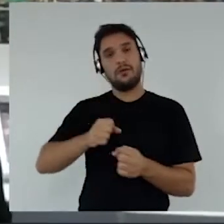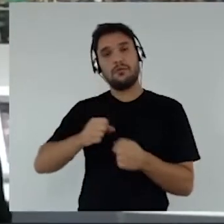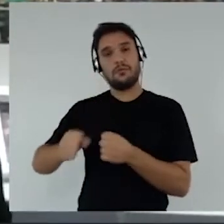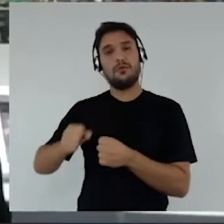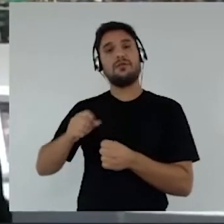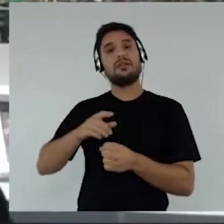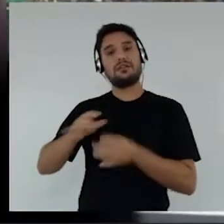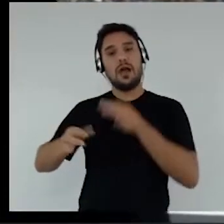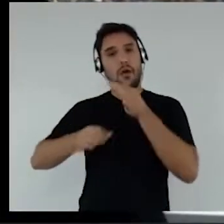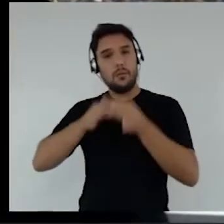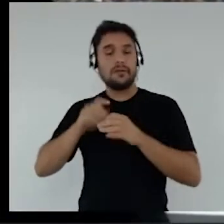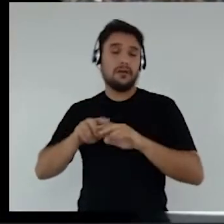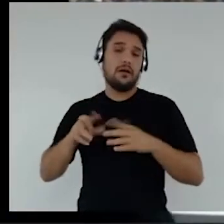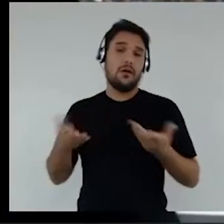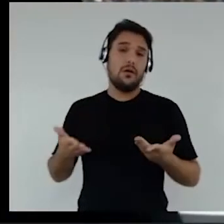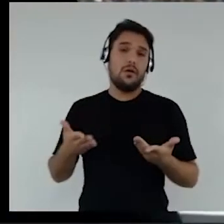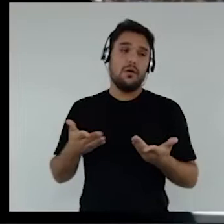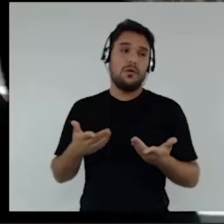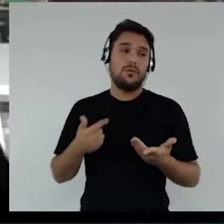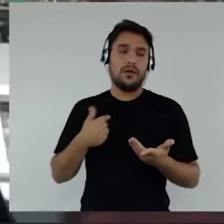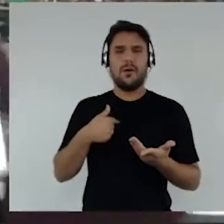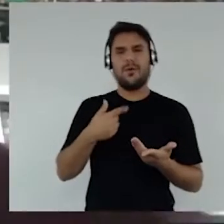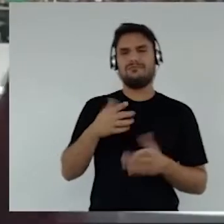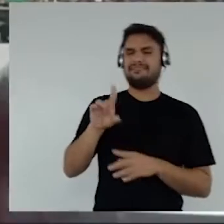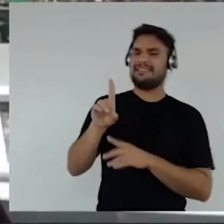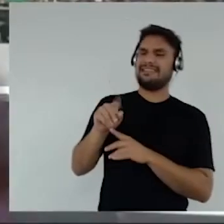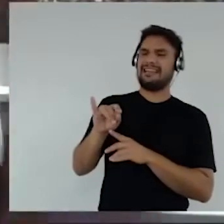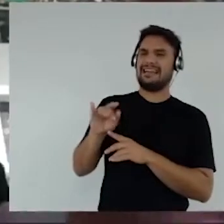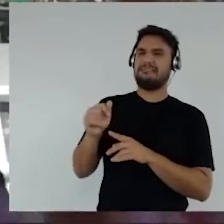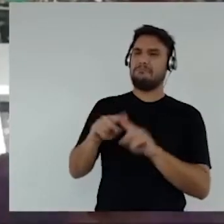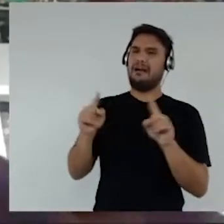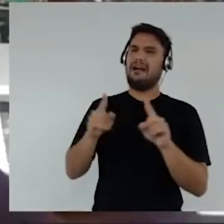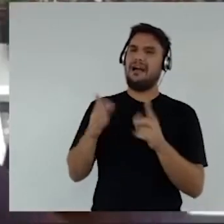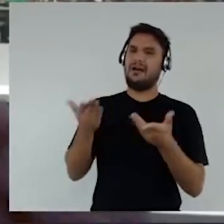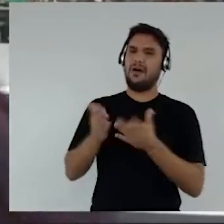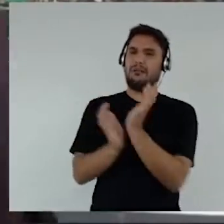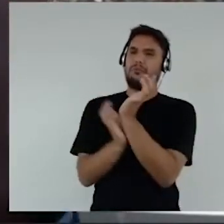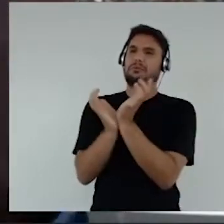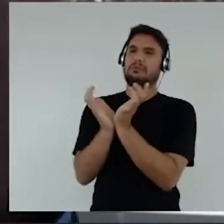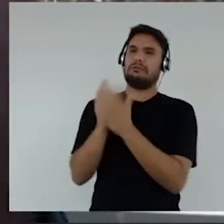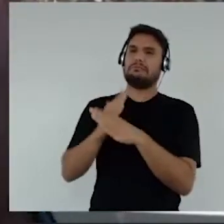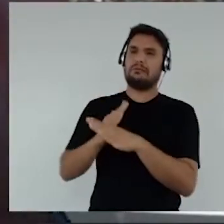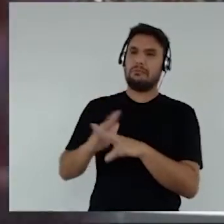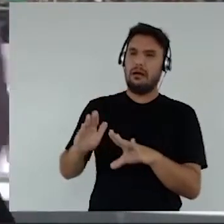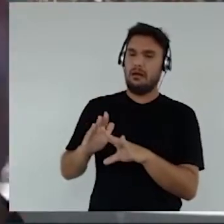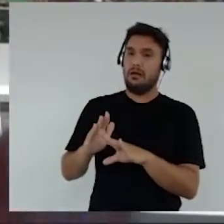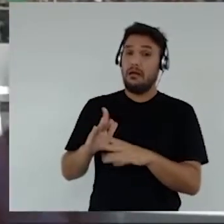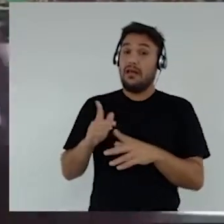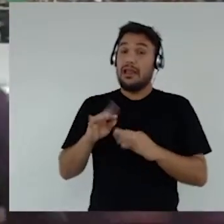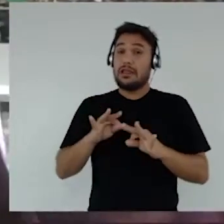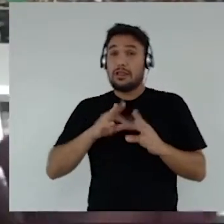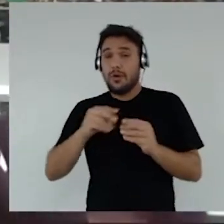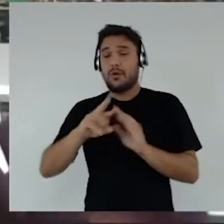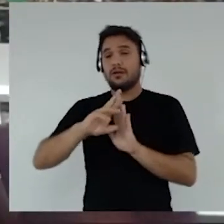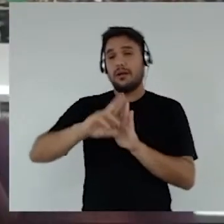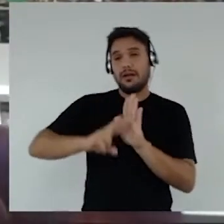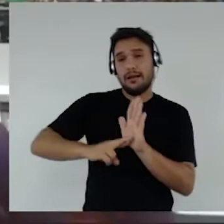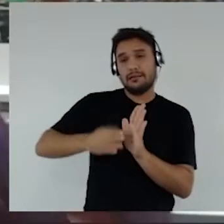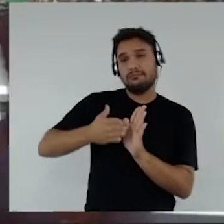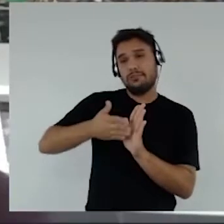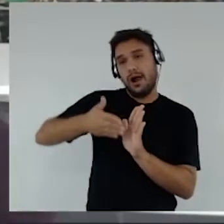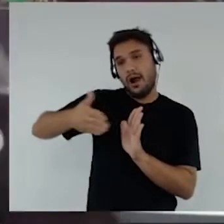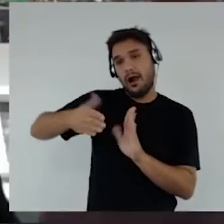dar a sua opinião, né? Então, você falaria para mim, Dani, mas não está na hora de desburocratizar o júri? Olha, toda liturgia que cerca o